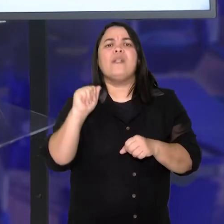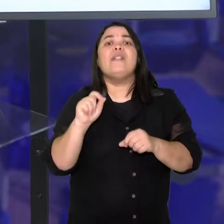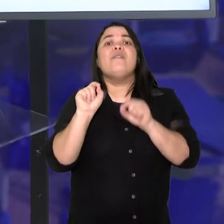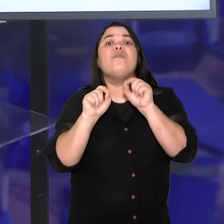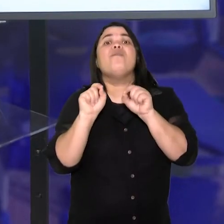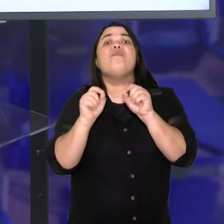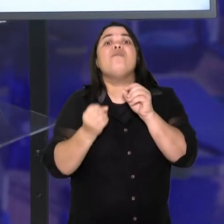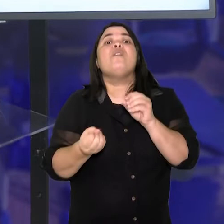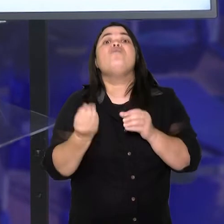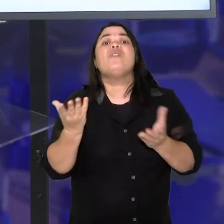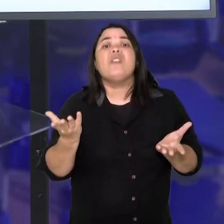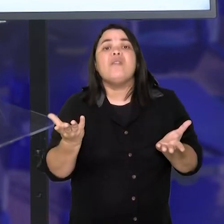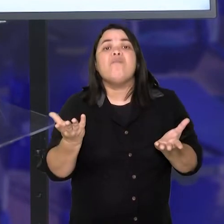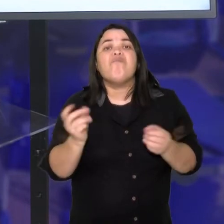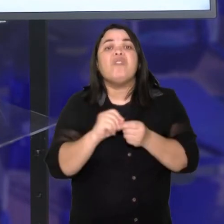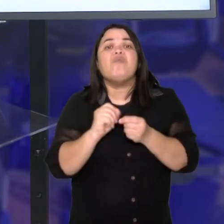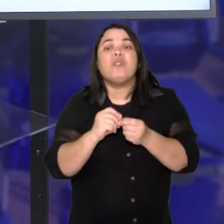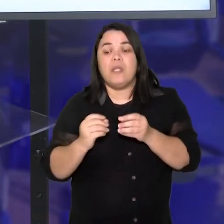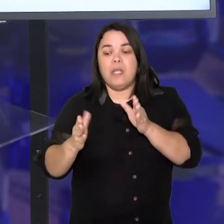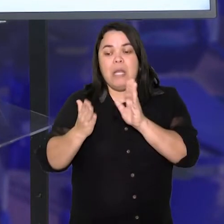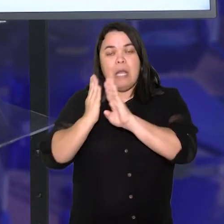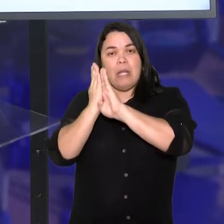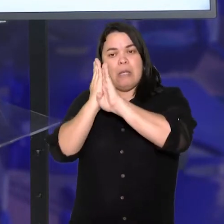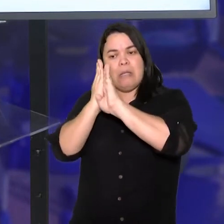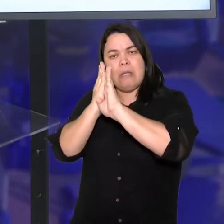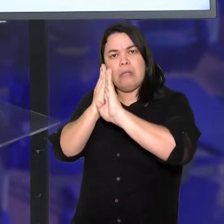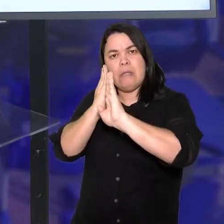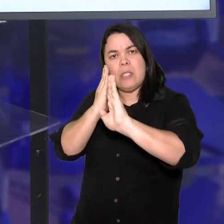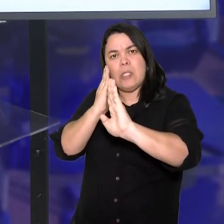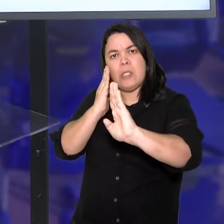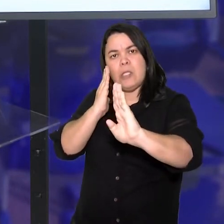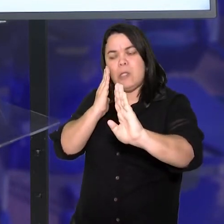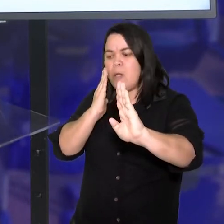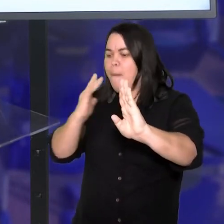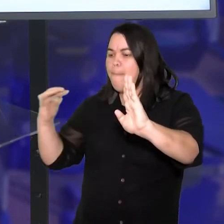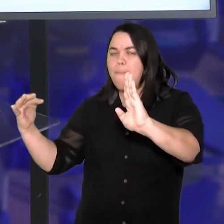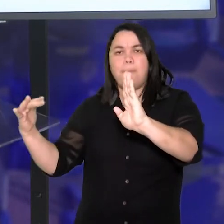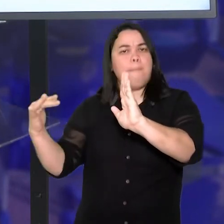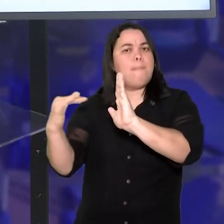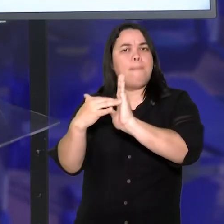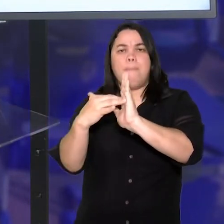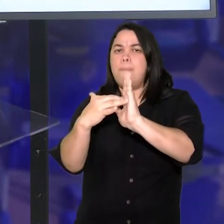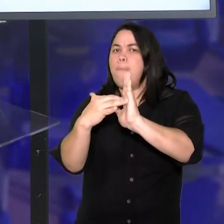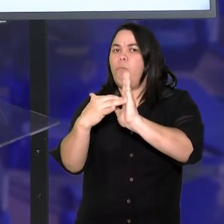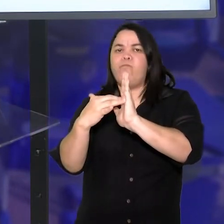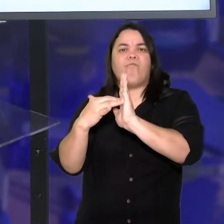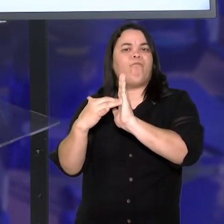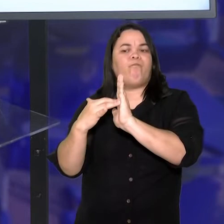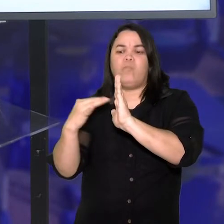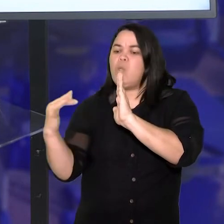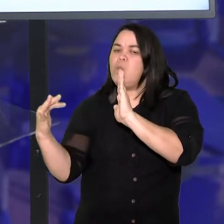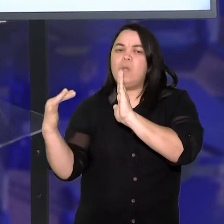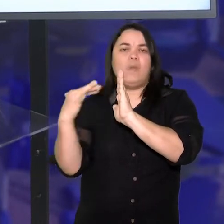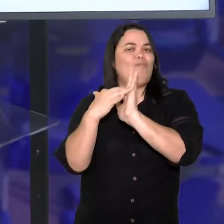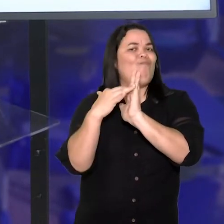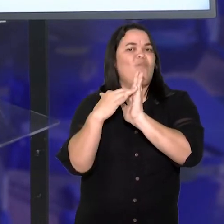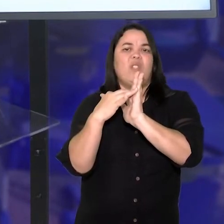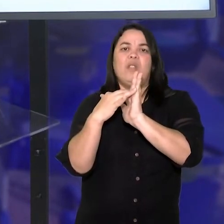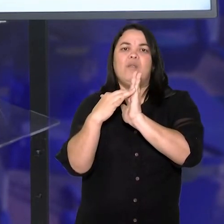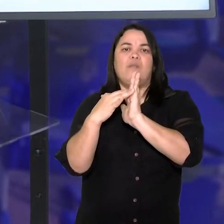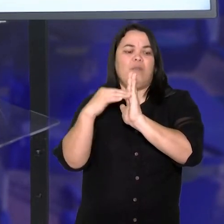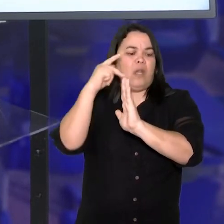barreiras, a partir do seu primeiro-ministro, né, e seu governo, para que esses trabalhadores e imigrantes não cheguem até